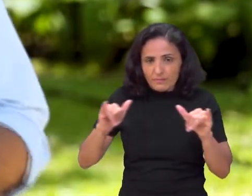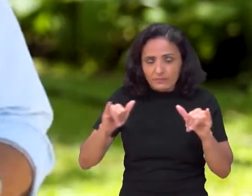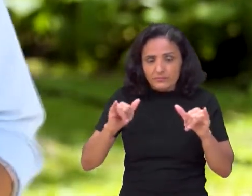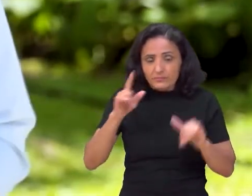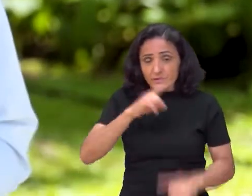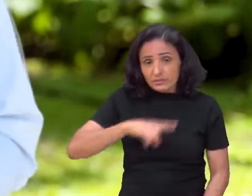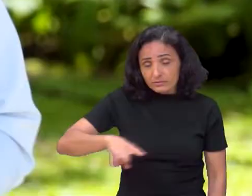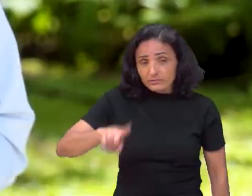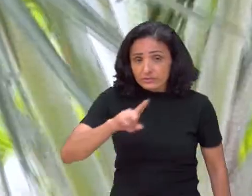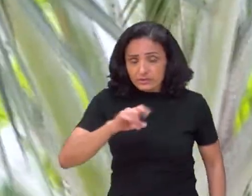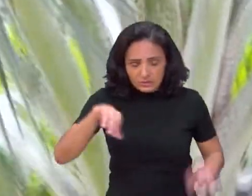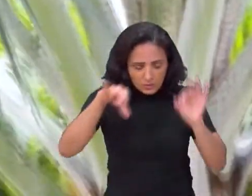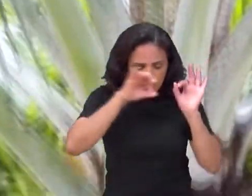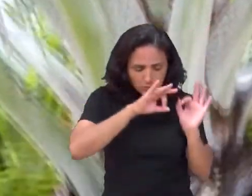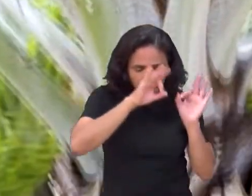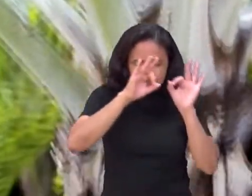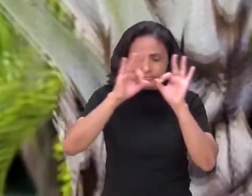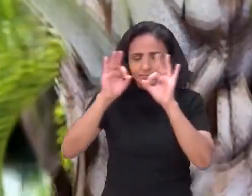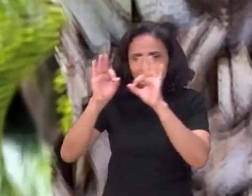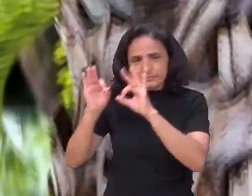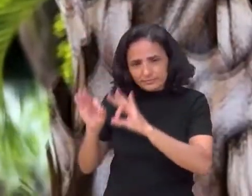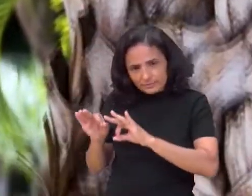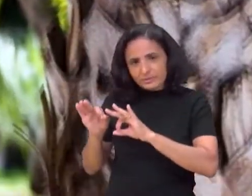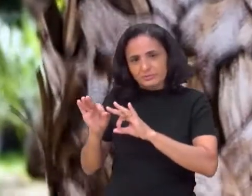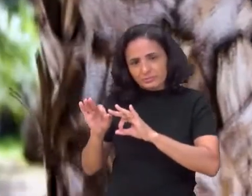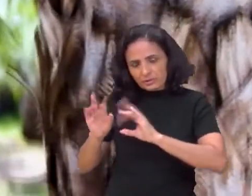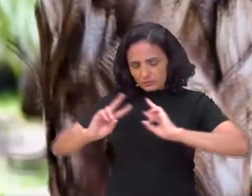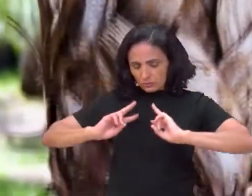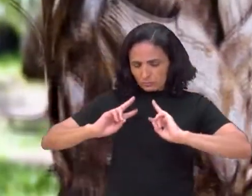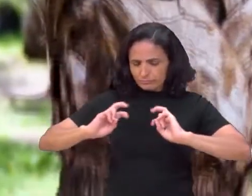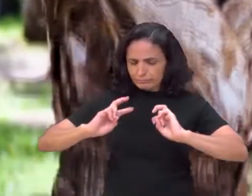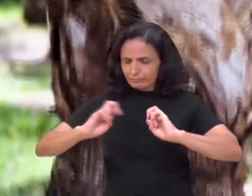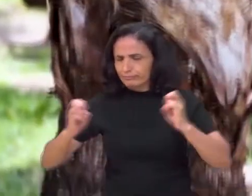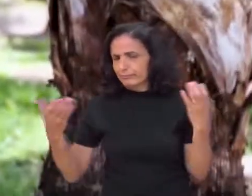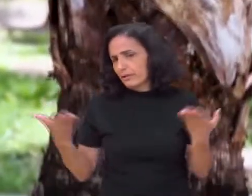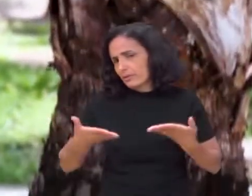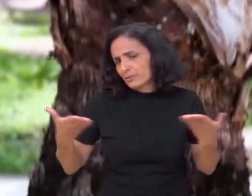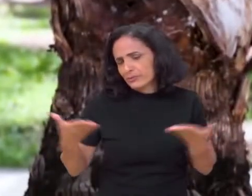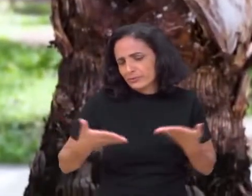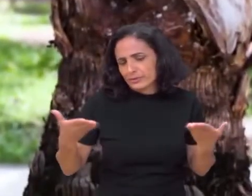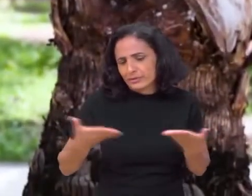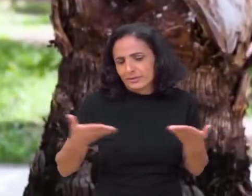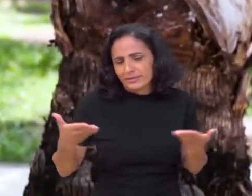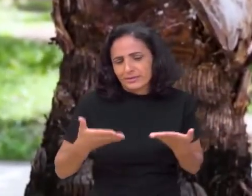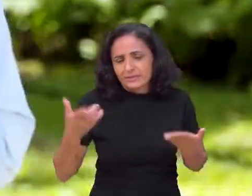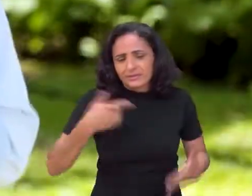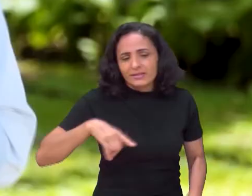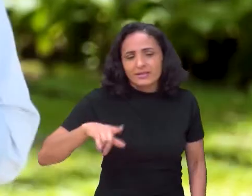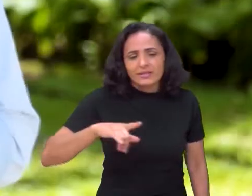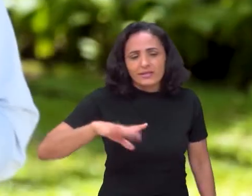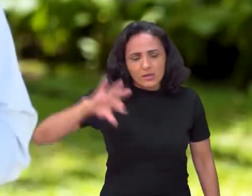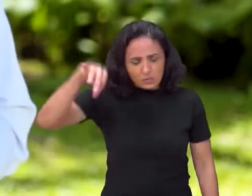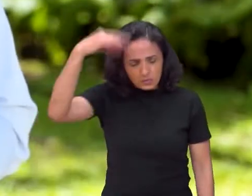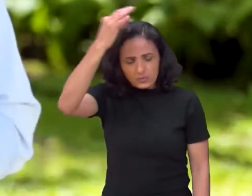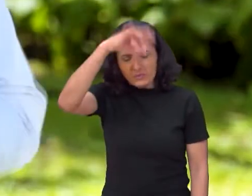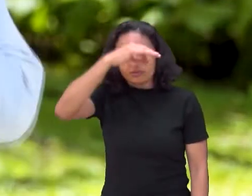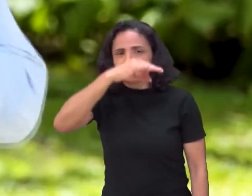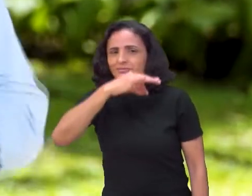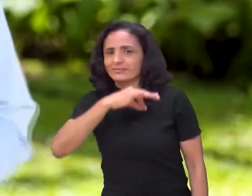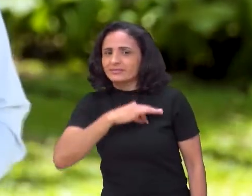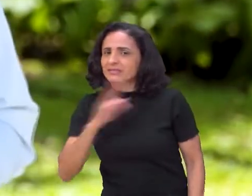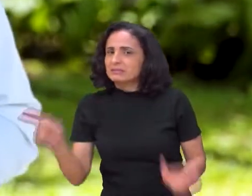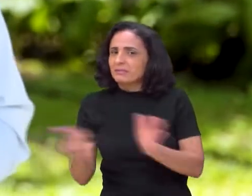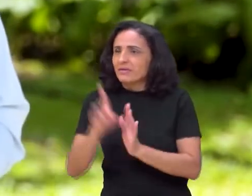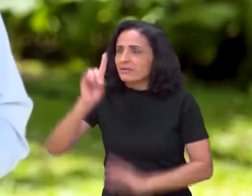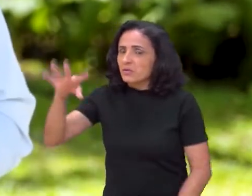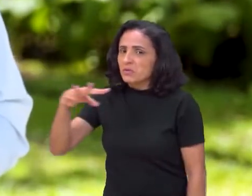você que está nos assistindo, você que está nos ouvindo neste momento, de que é o Espírito Santo de Deus quem